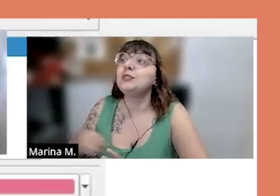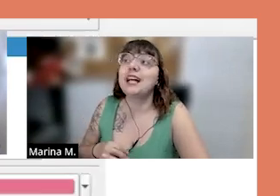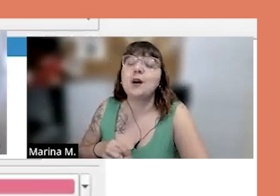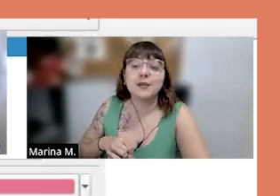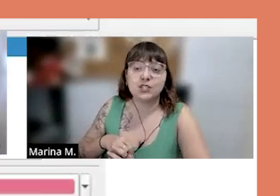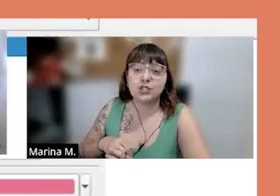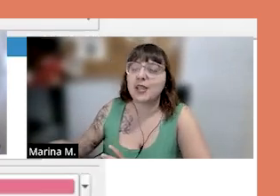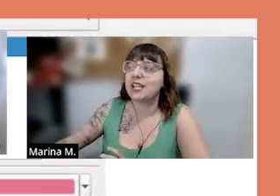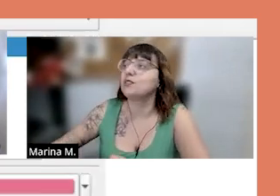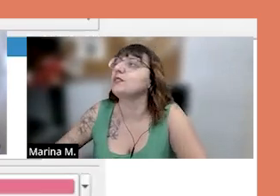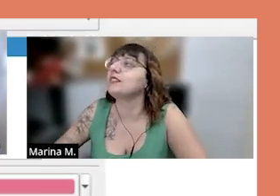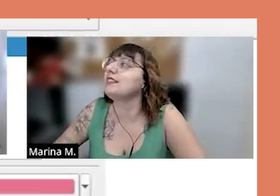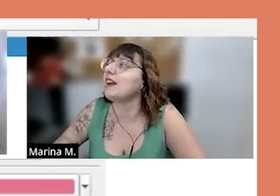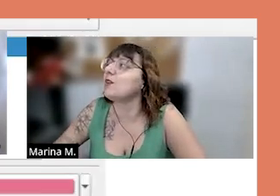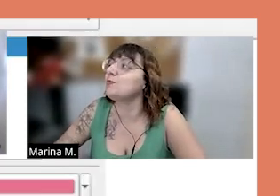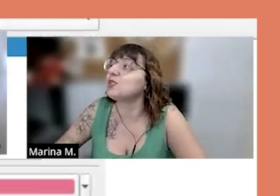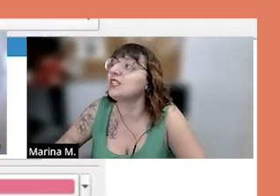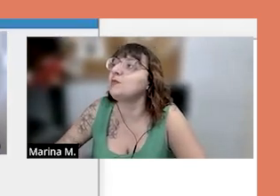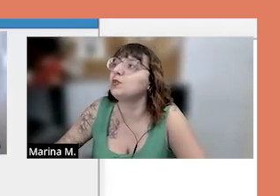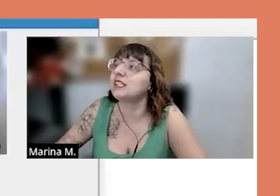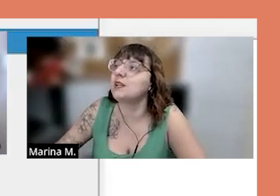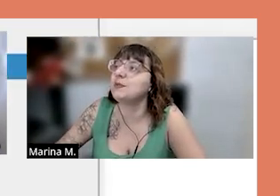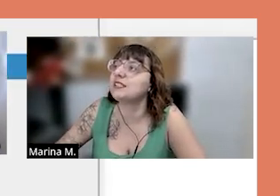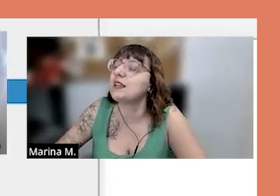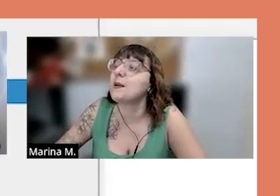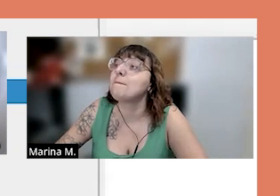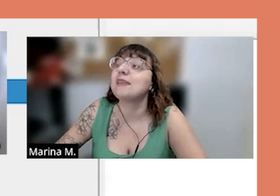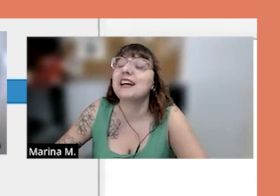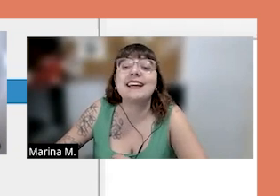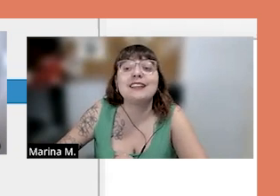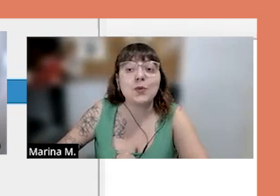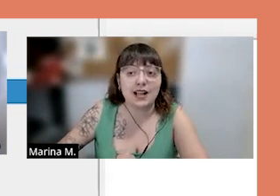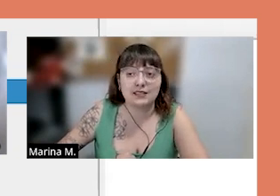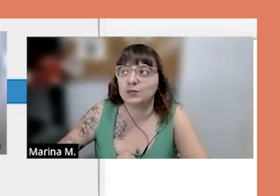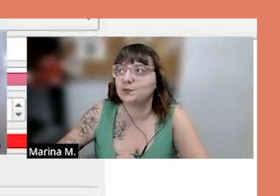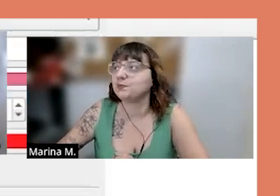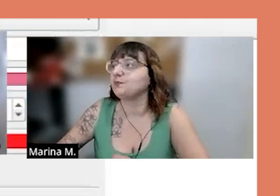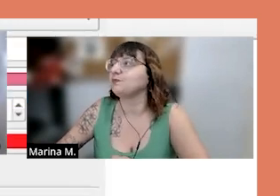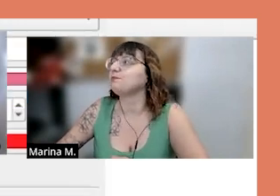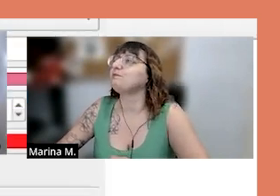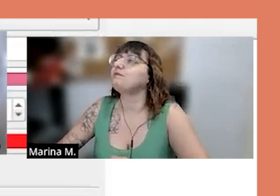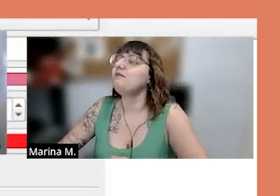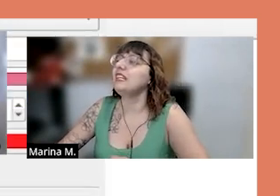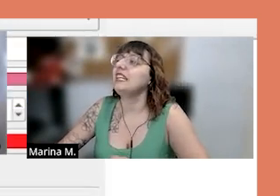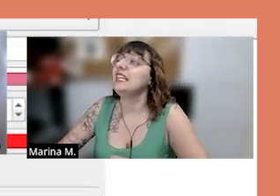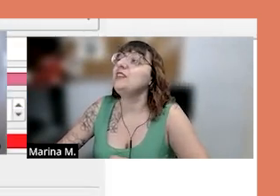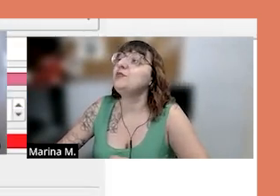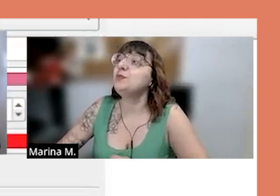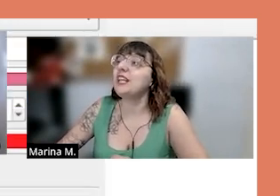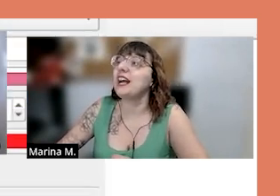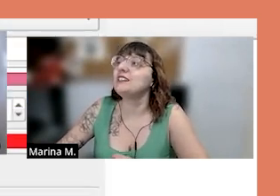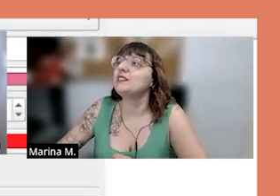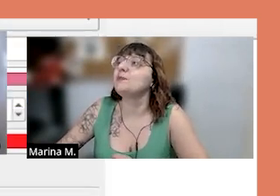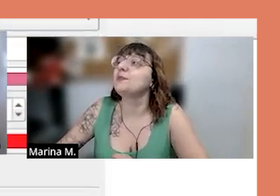vou mudar o preenchimento, que está com símbolo simples, para graduado. E